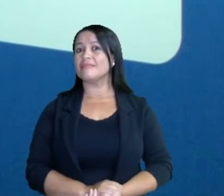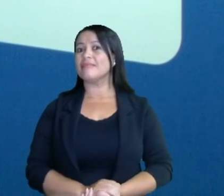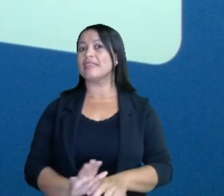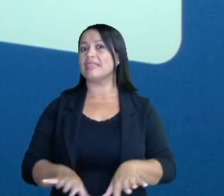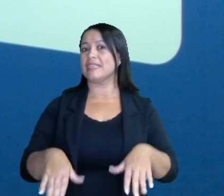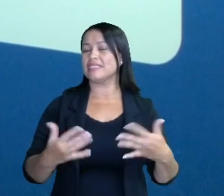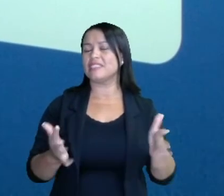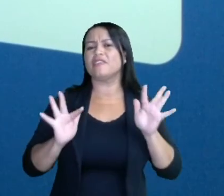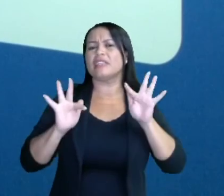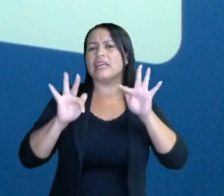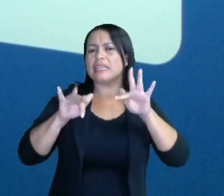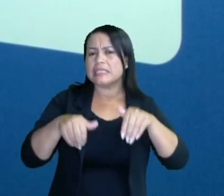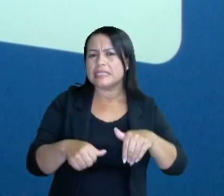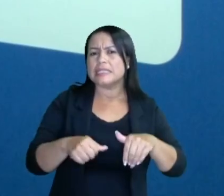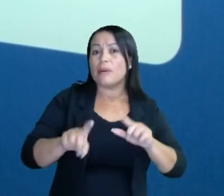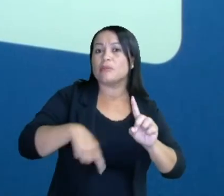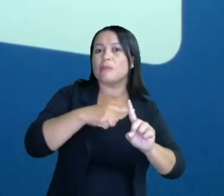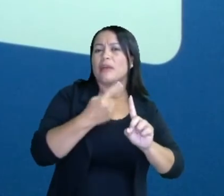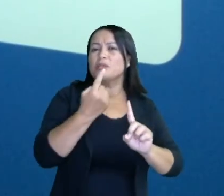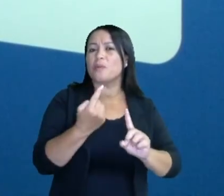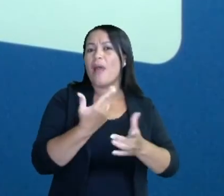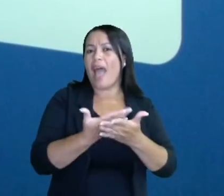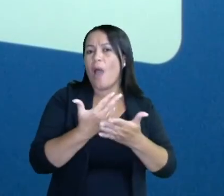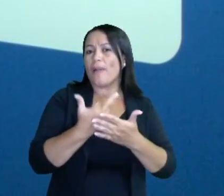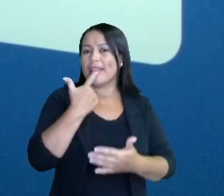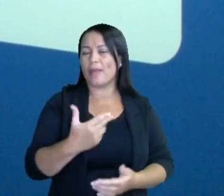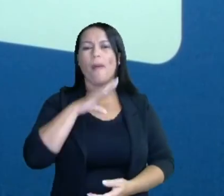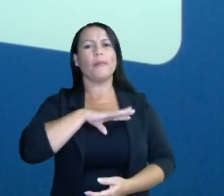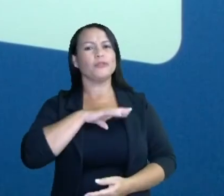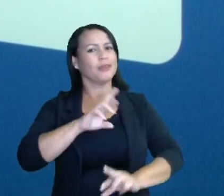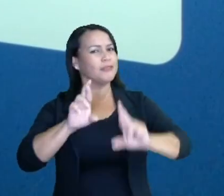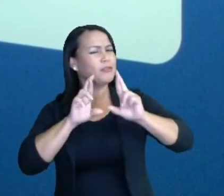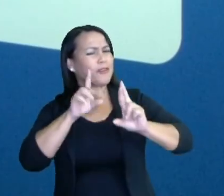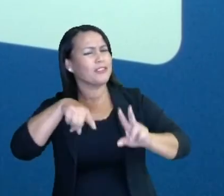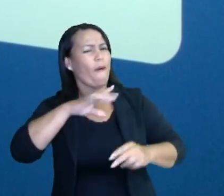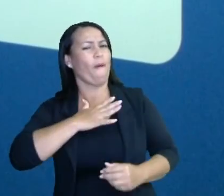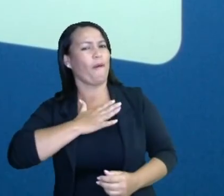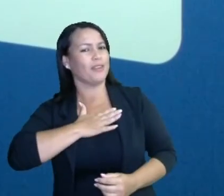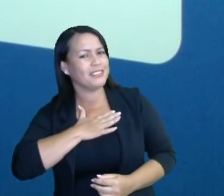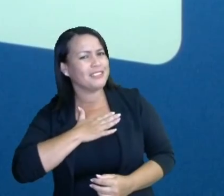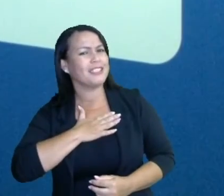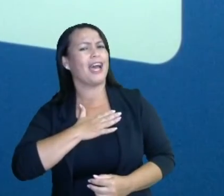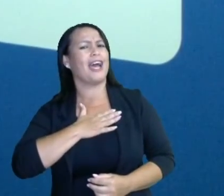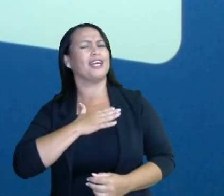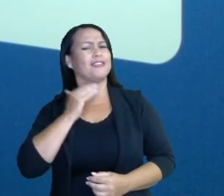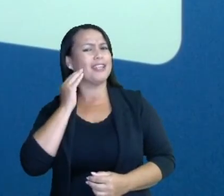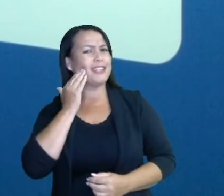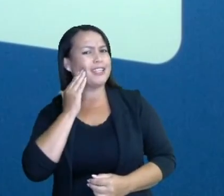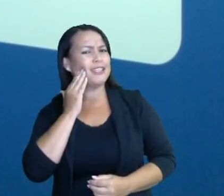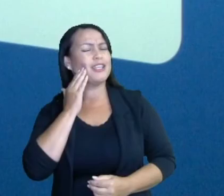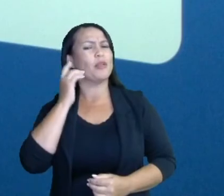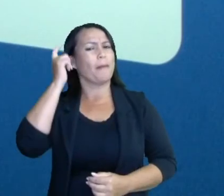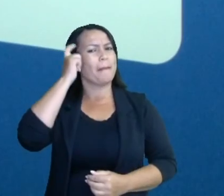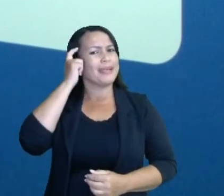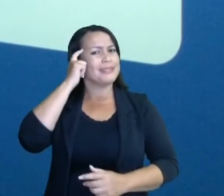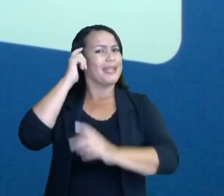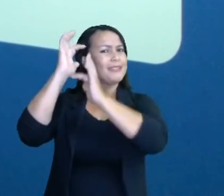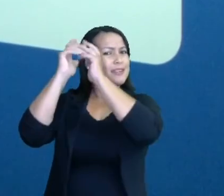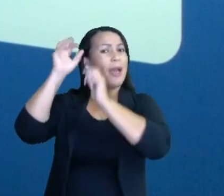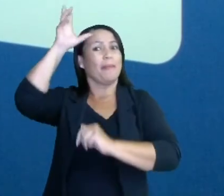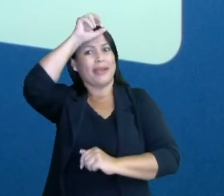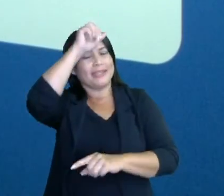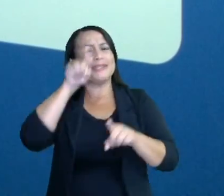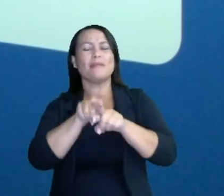Assim, finalizamos mais uma aula de língua portuguesa. Espero que vocês tenham gostado, tenham aprendido e refletido bastante.